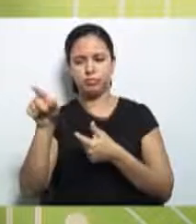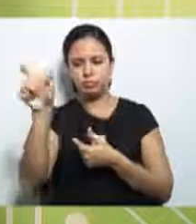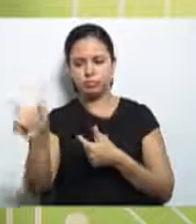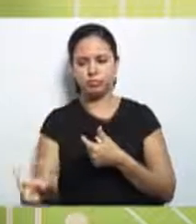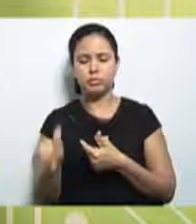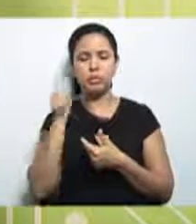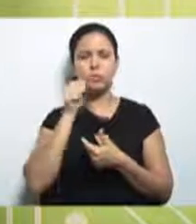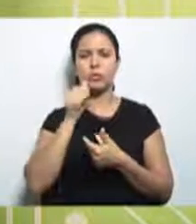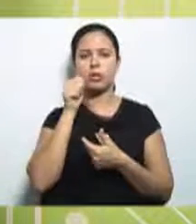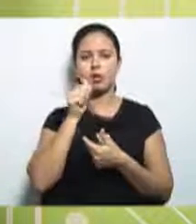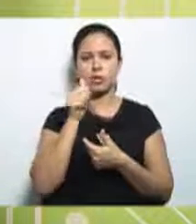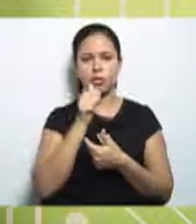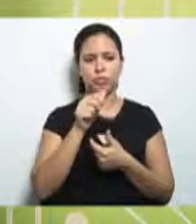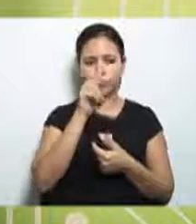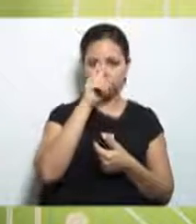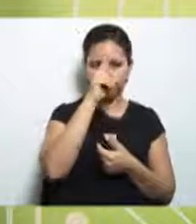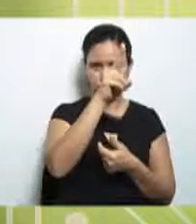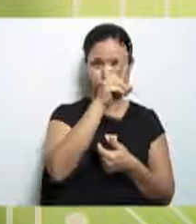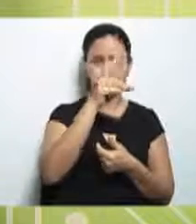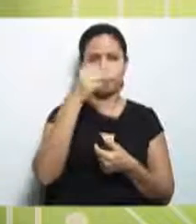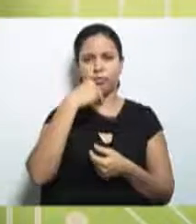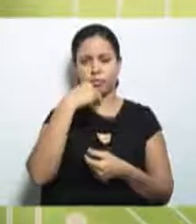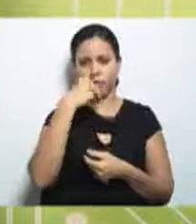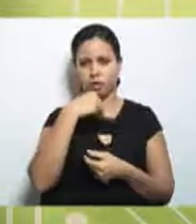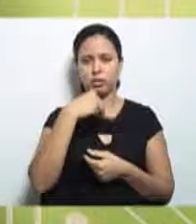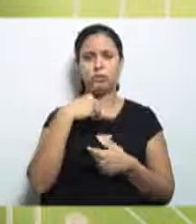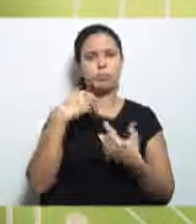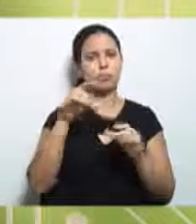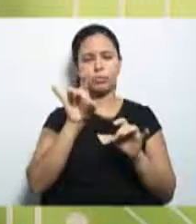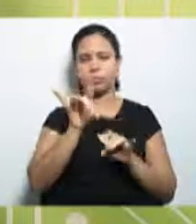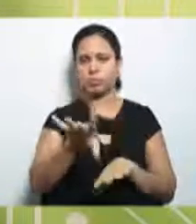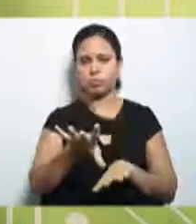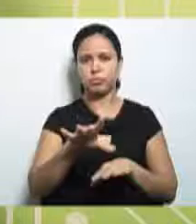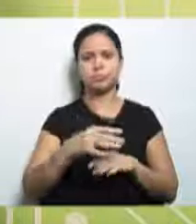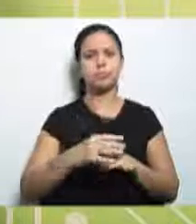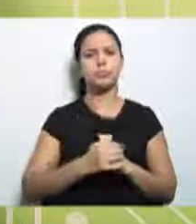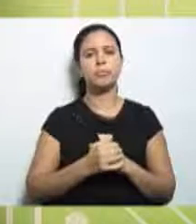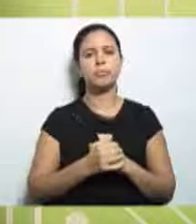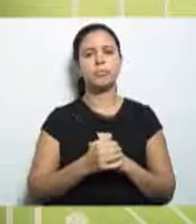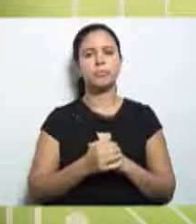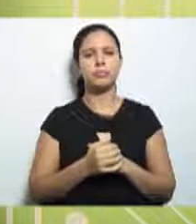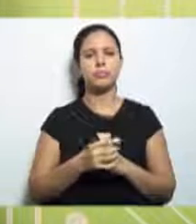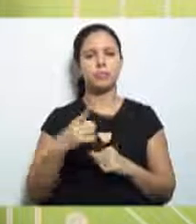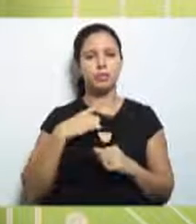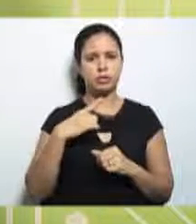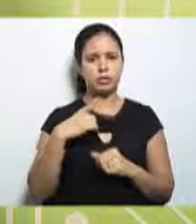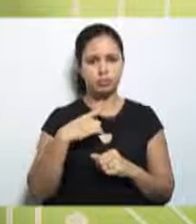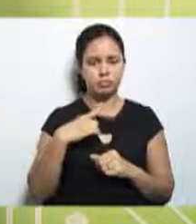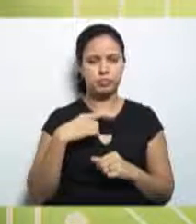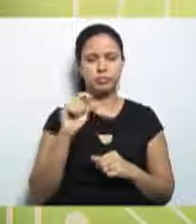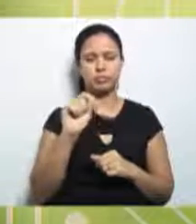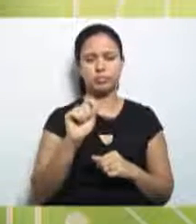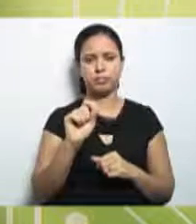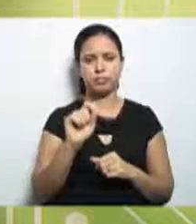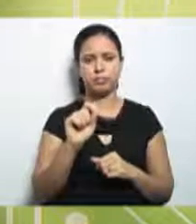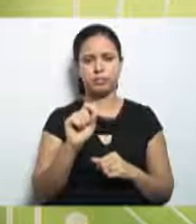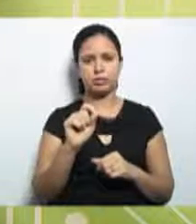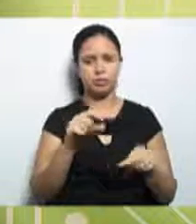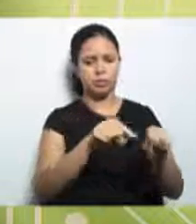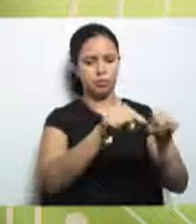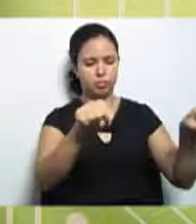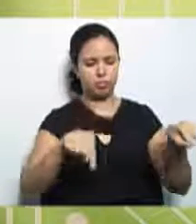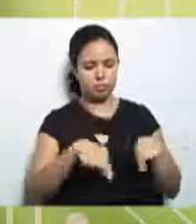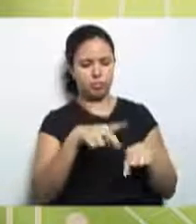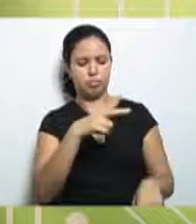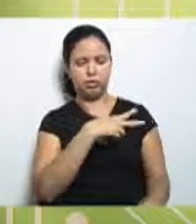mais forte e daquele que era mais fraco. Apenas isso, né? E não existia propriedade,